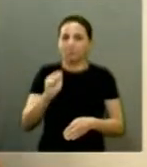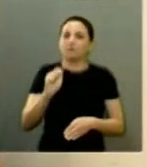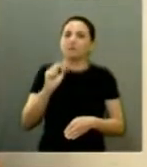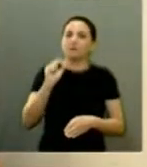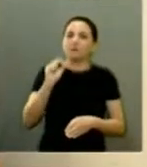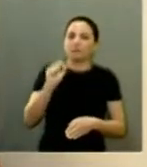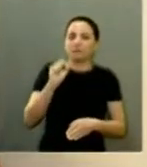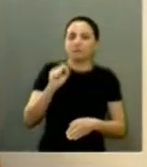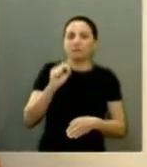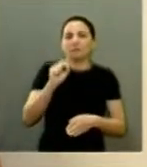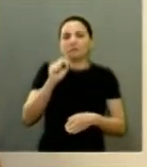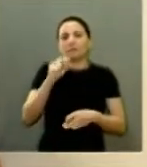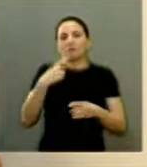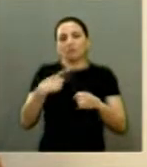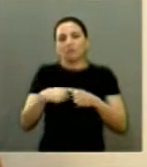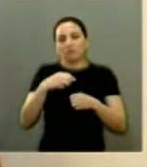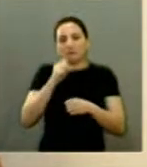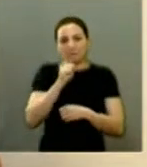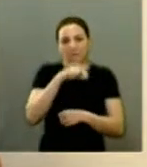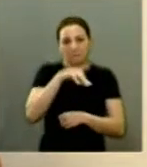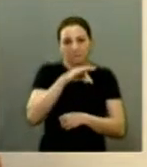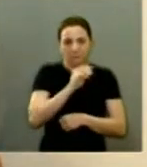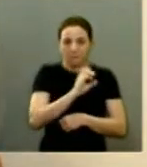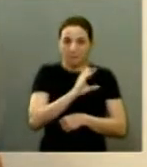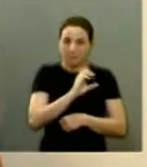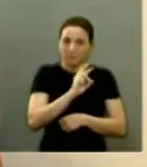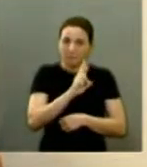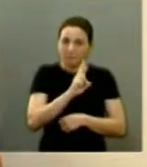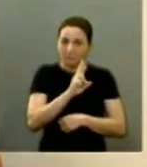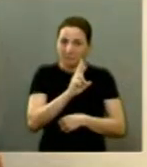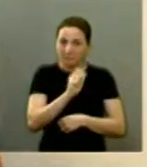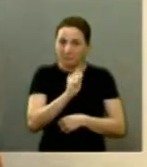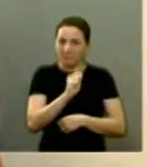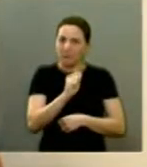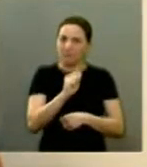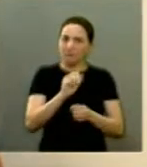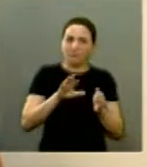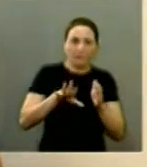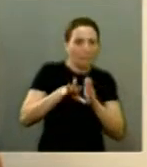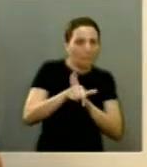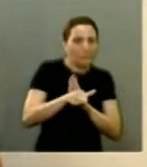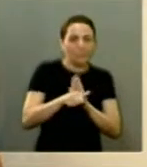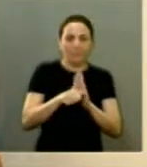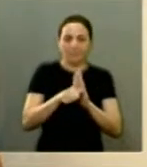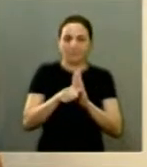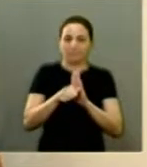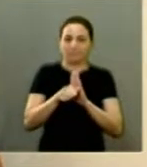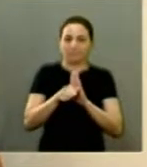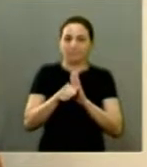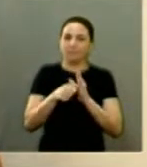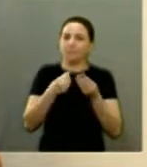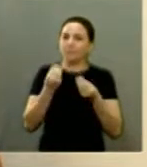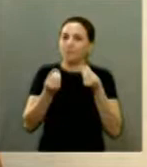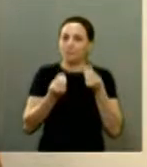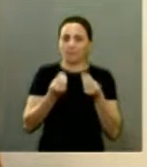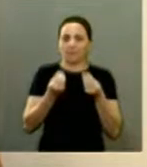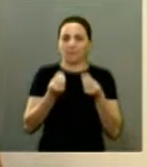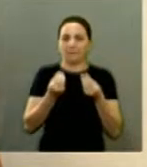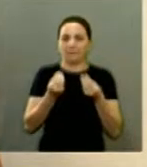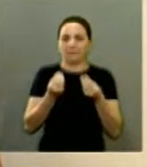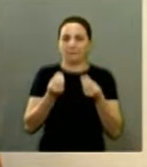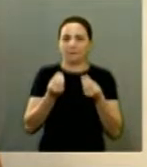falar especificamente de Santa Clara, acredite se quiser, foi roubado, roubado, né? Então a